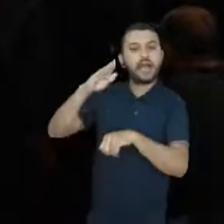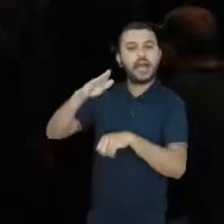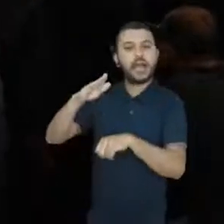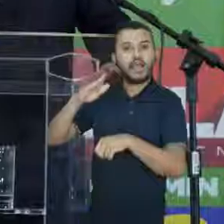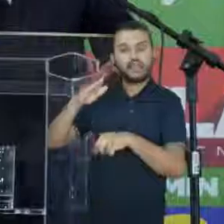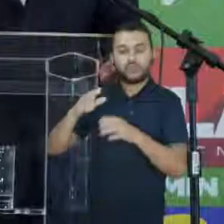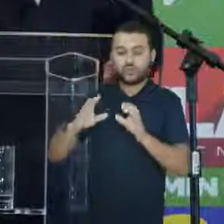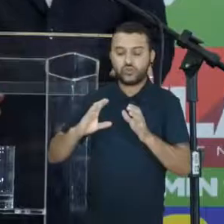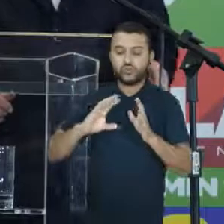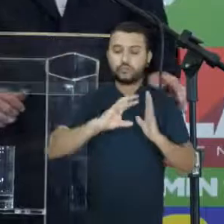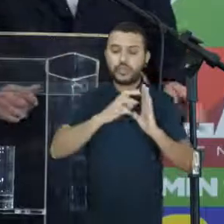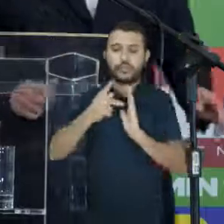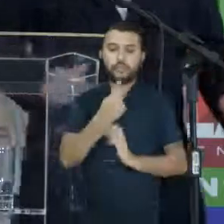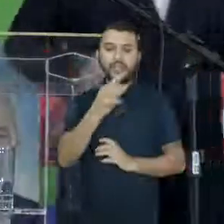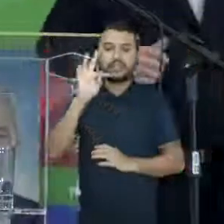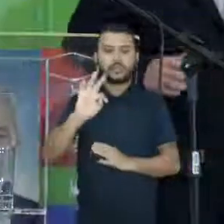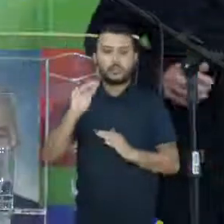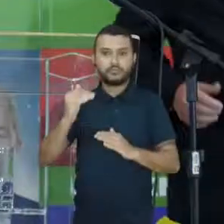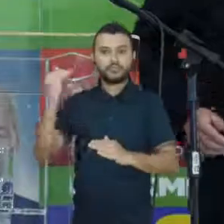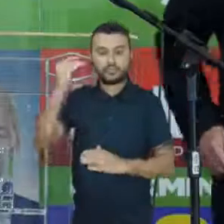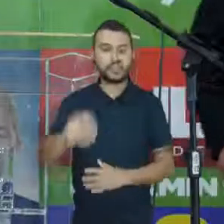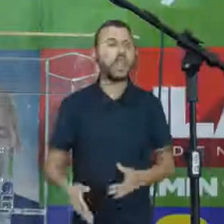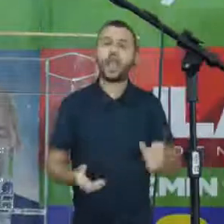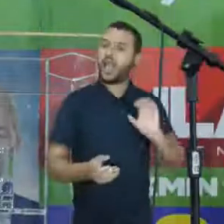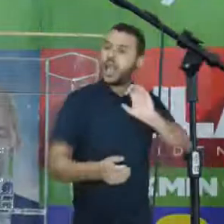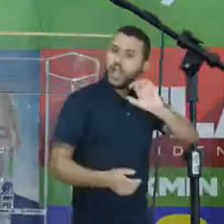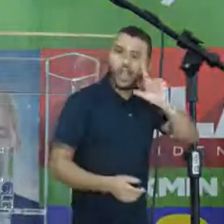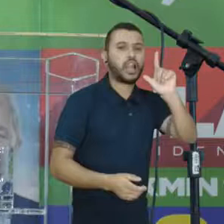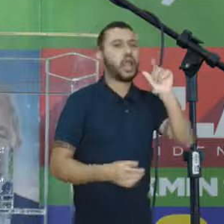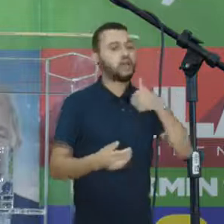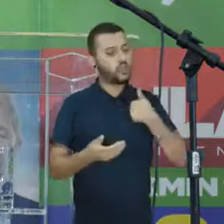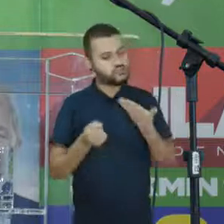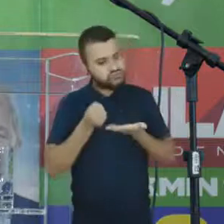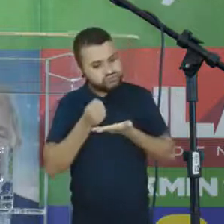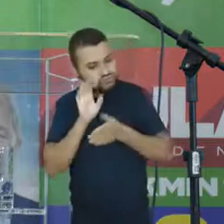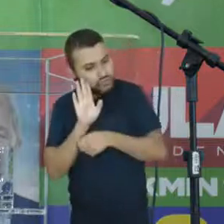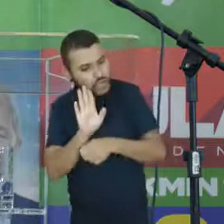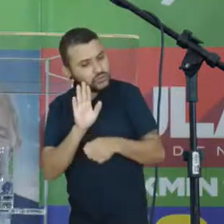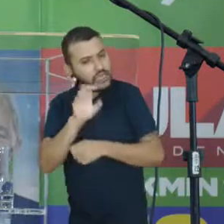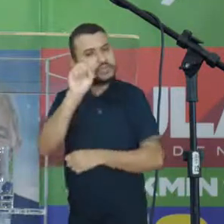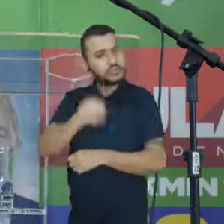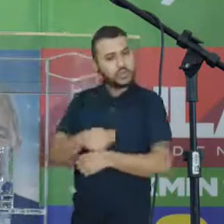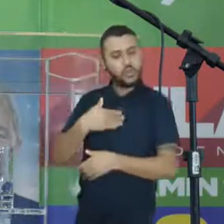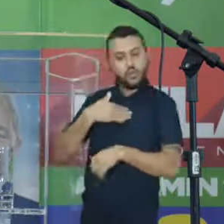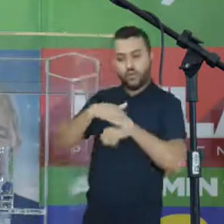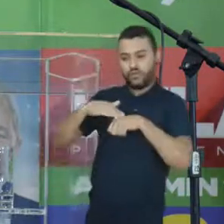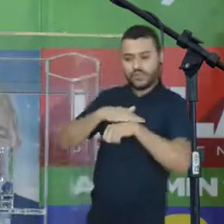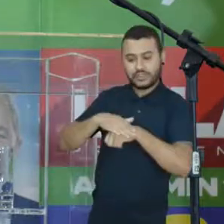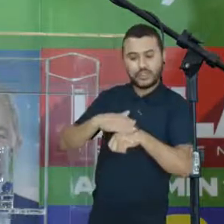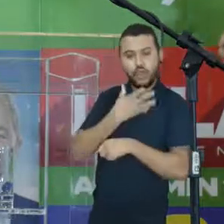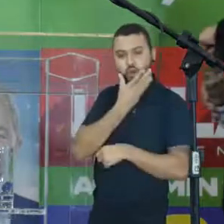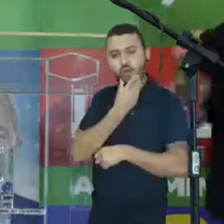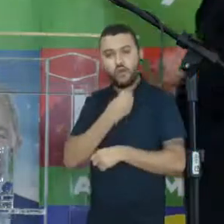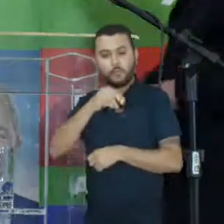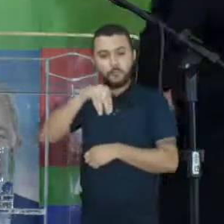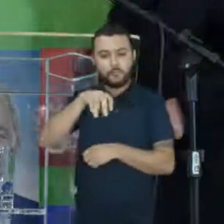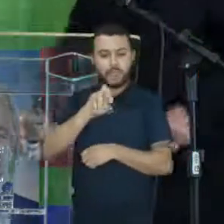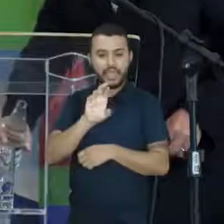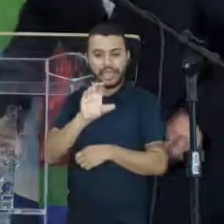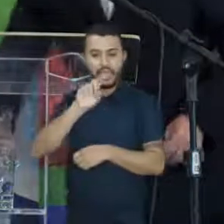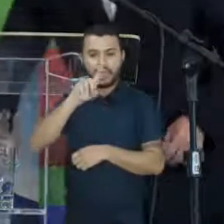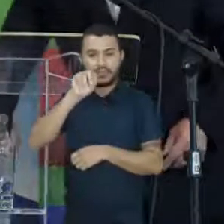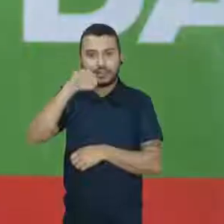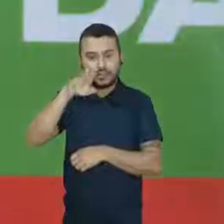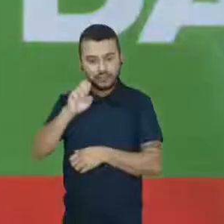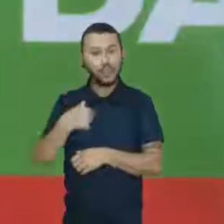Obrigada. Claro que eu estou disposta a ajudar. Eu estive falando com a Luísa Mercadante. Entendo a posição do PT, que é